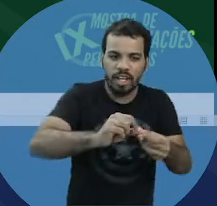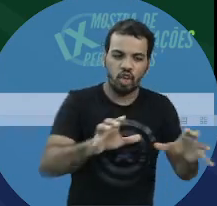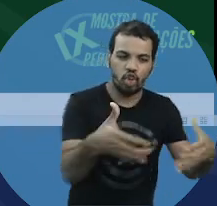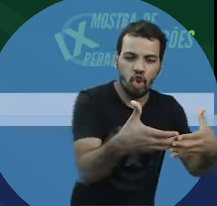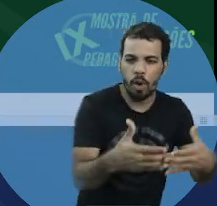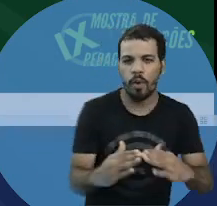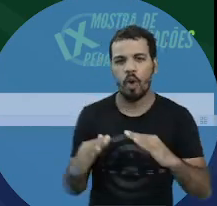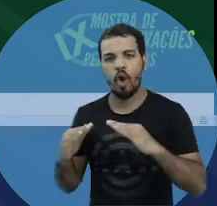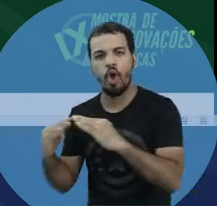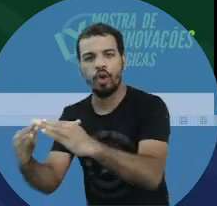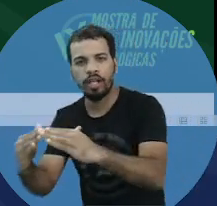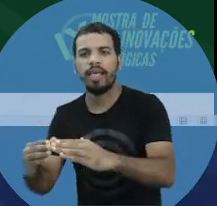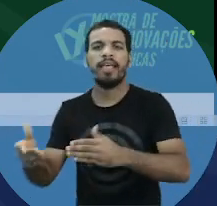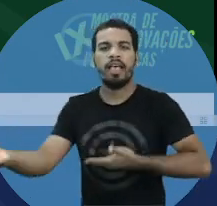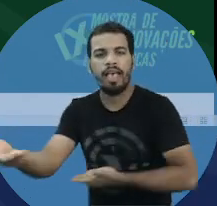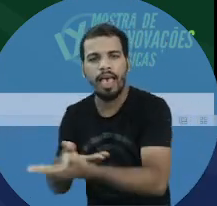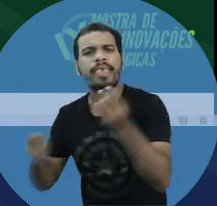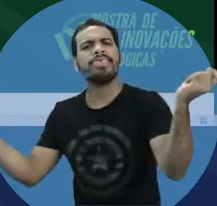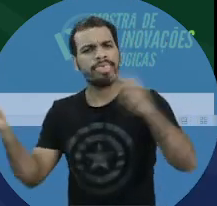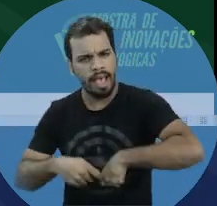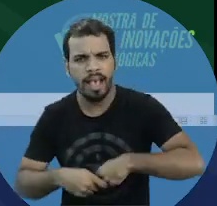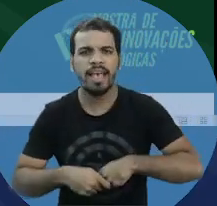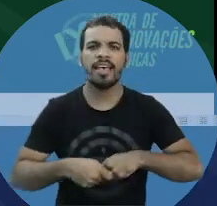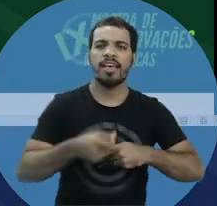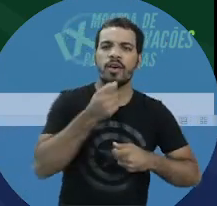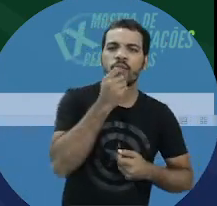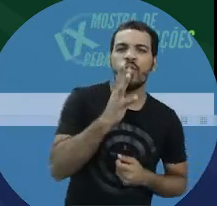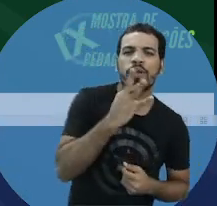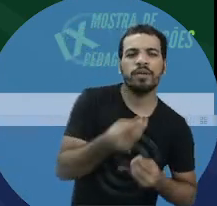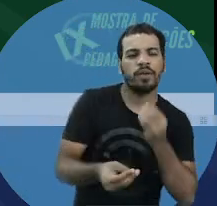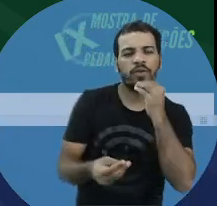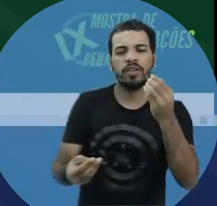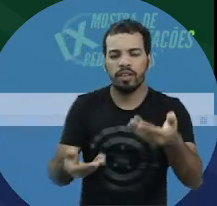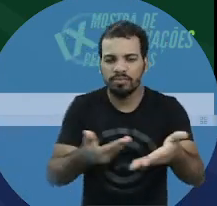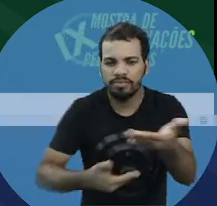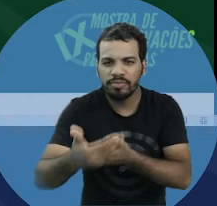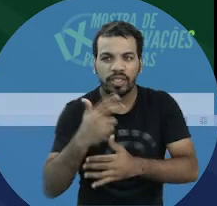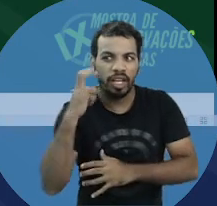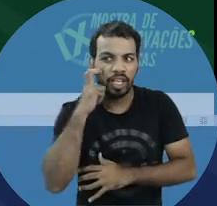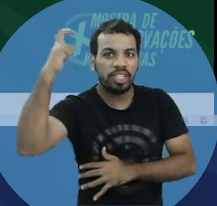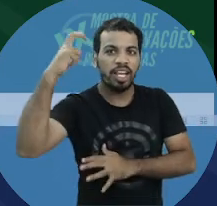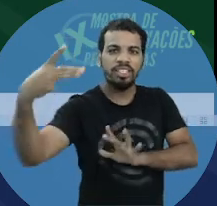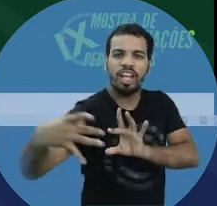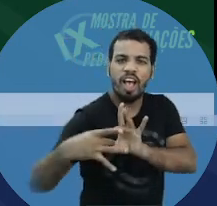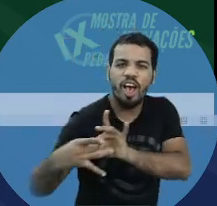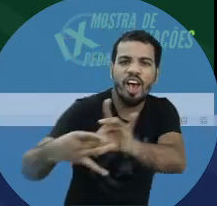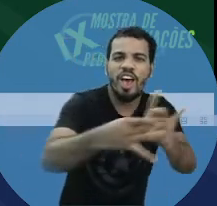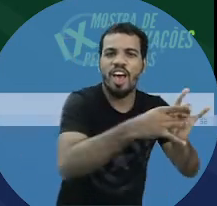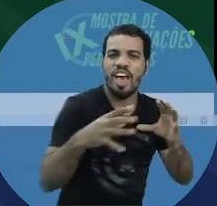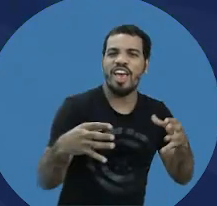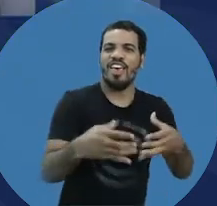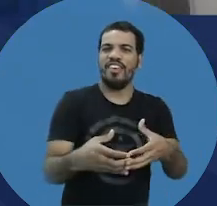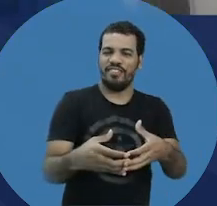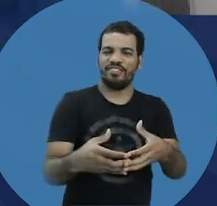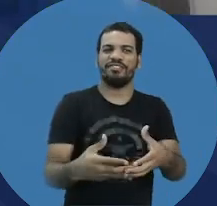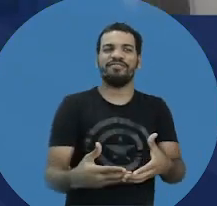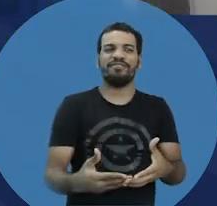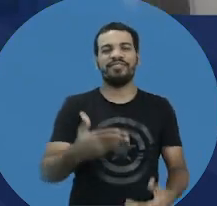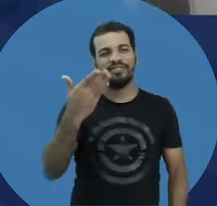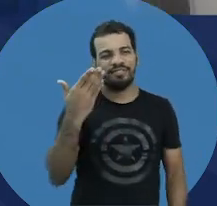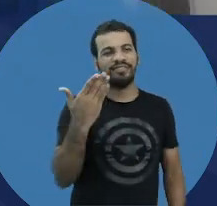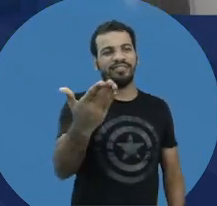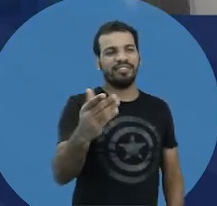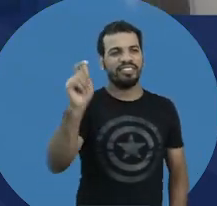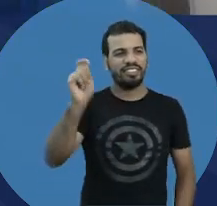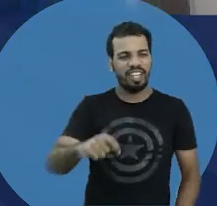trocar ideias, compartilhar interesses e criar uma inteligência coletiva. Então, isso foi o que permitiu muito o contexto da